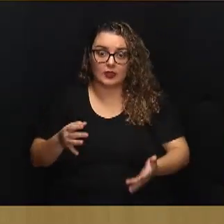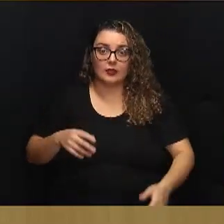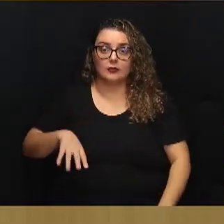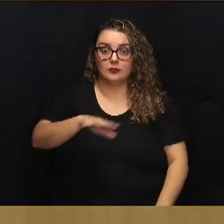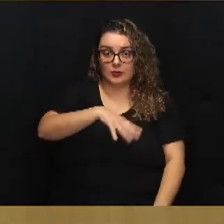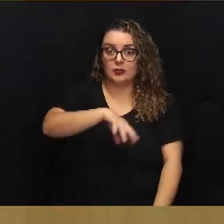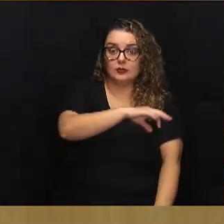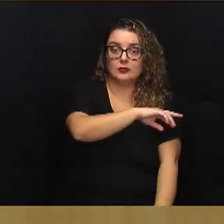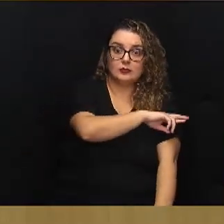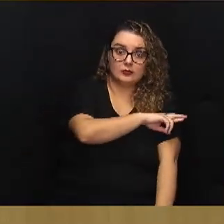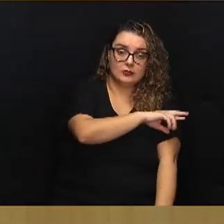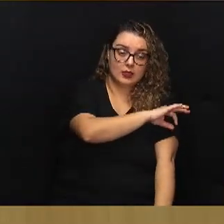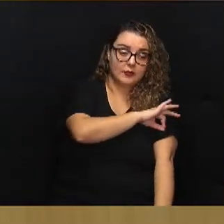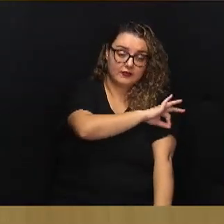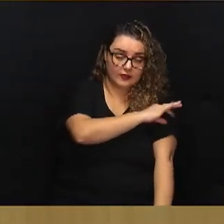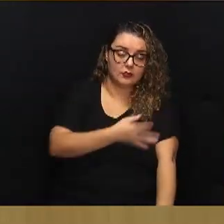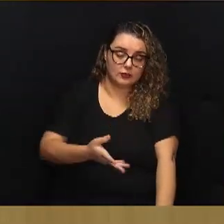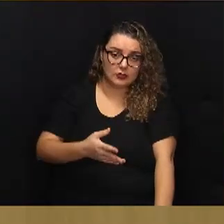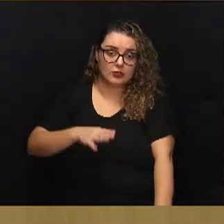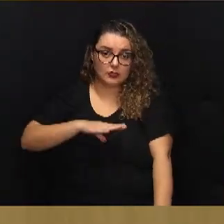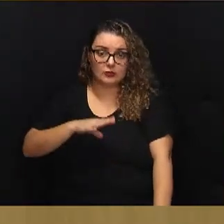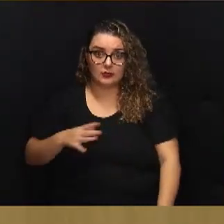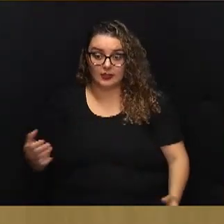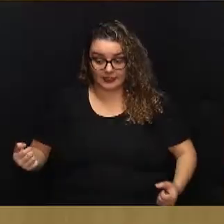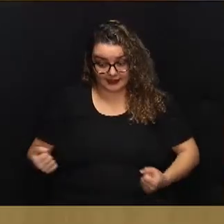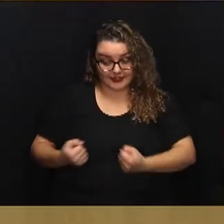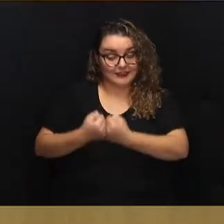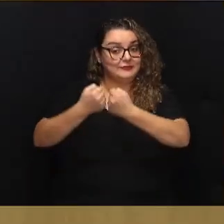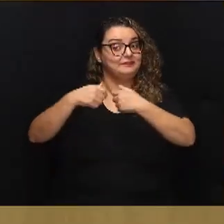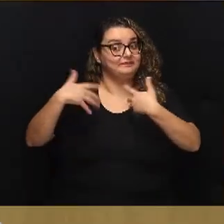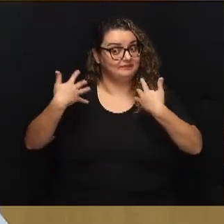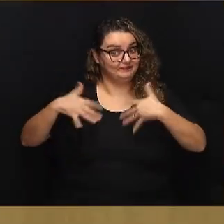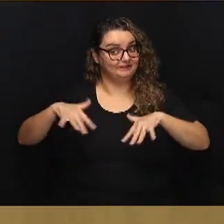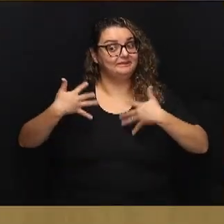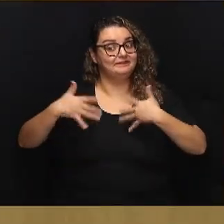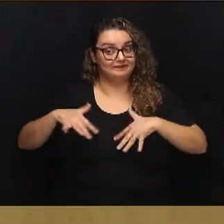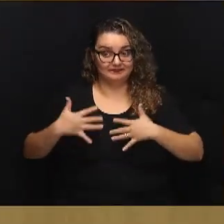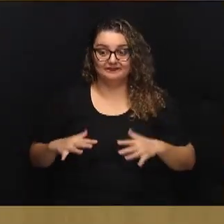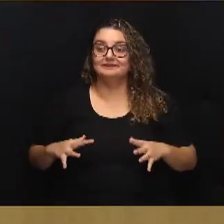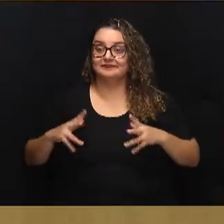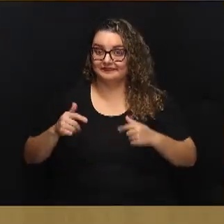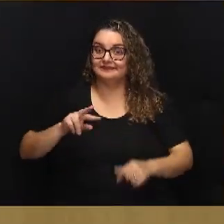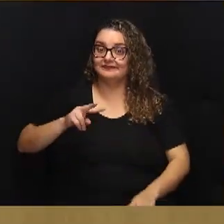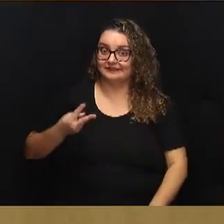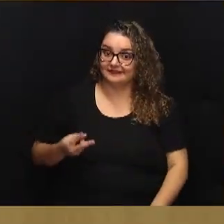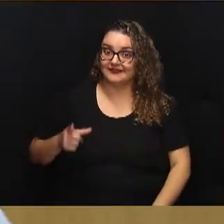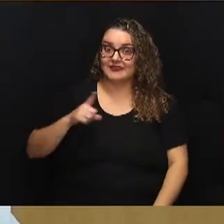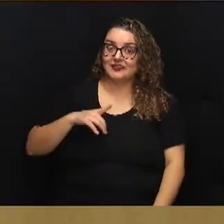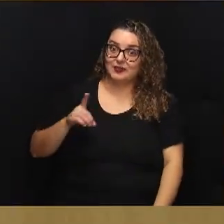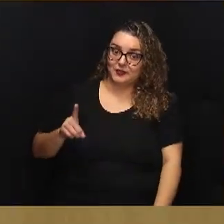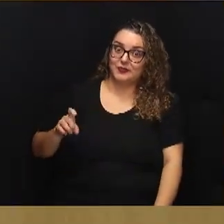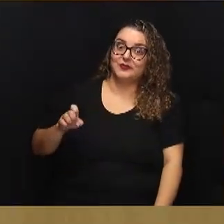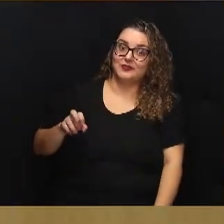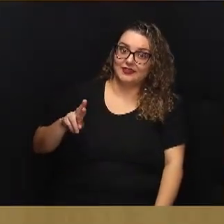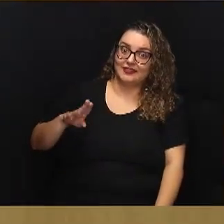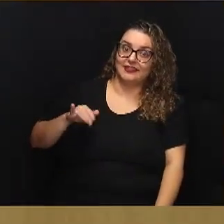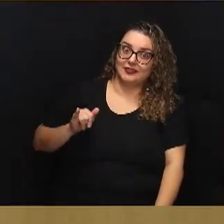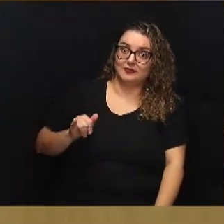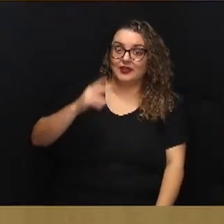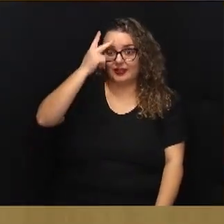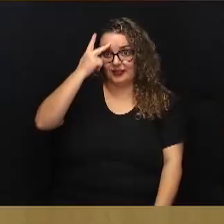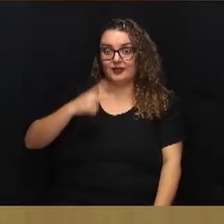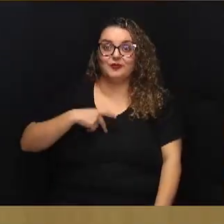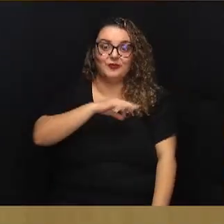prefeitura, do município, né? E com certeza acirra mais, que a partir de agora, toda vez que nós tivermos um derby, a própria prefeitura